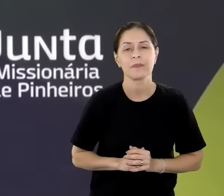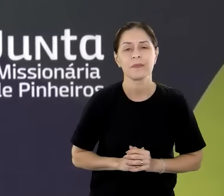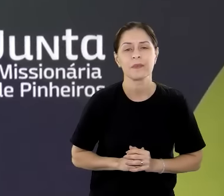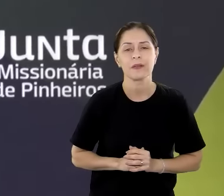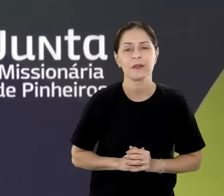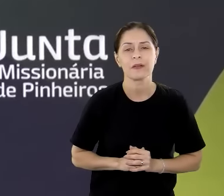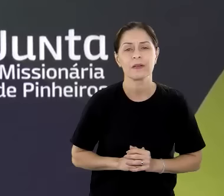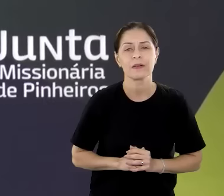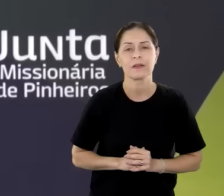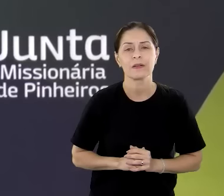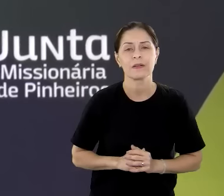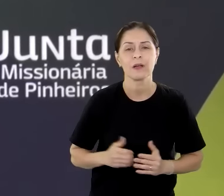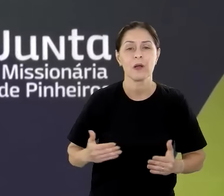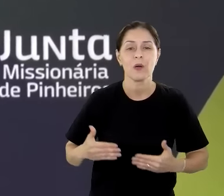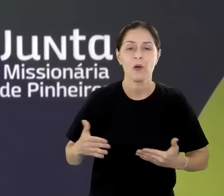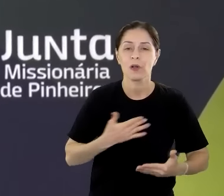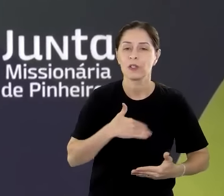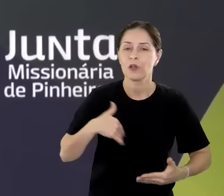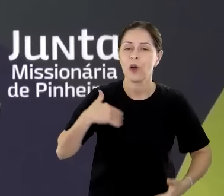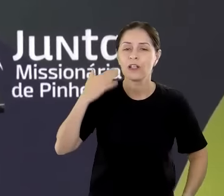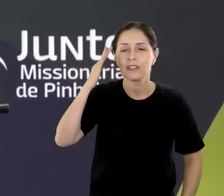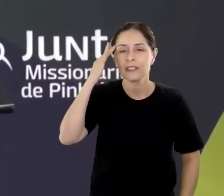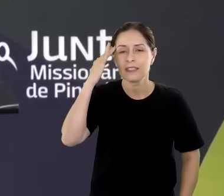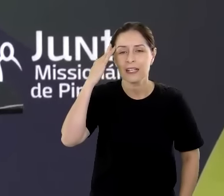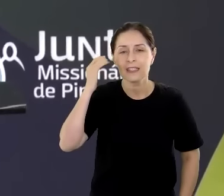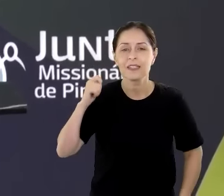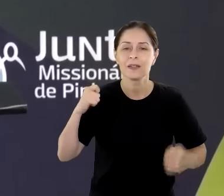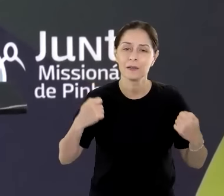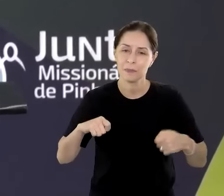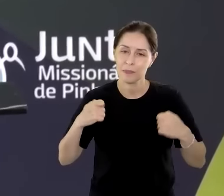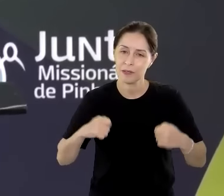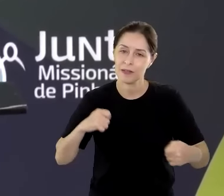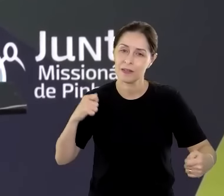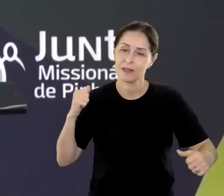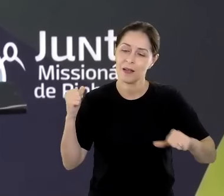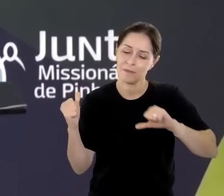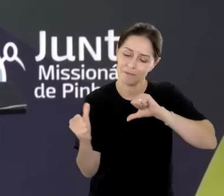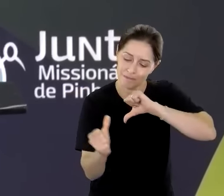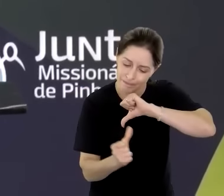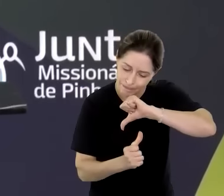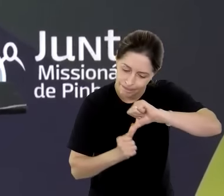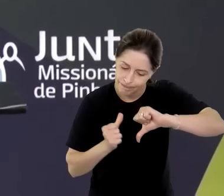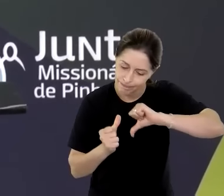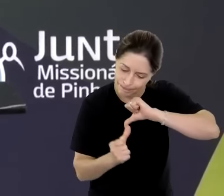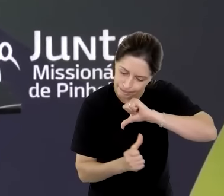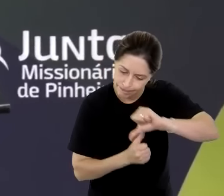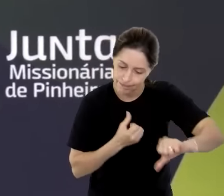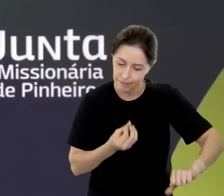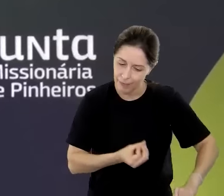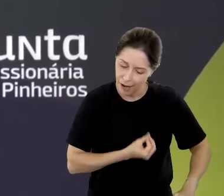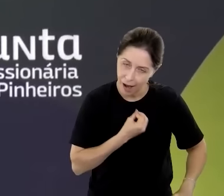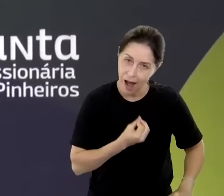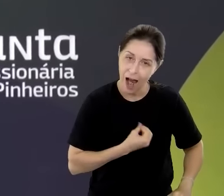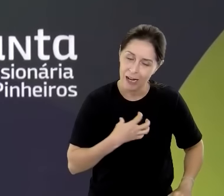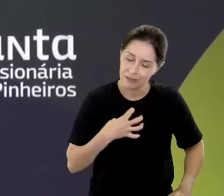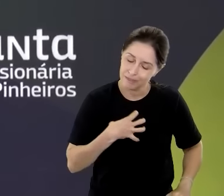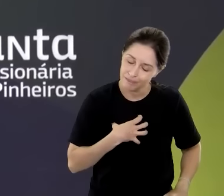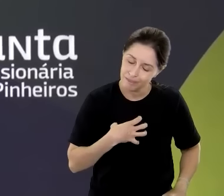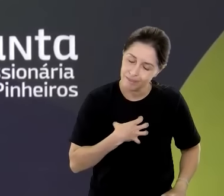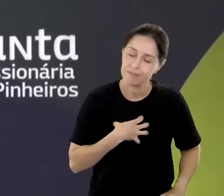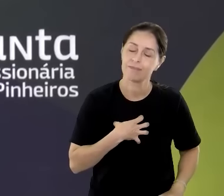sabe que deve mudar o rumo dos seus investimentos. Olha comigo, por favor, os